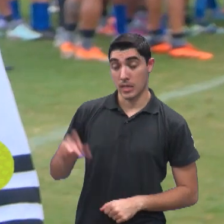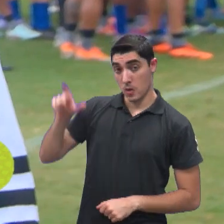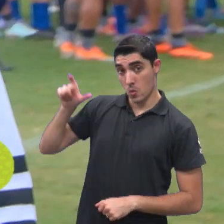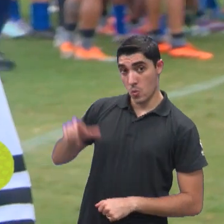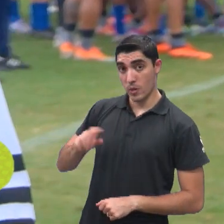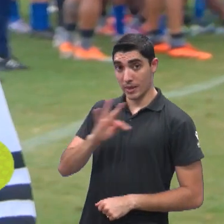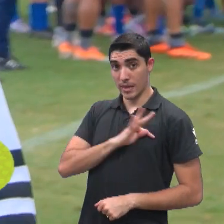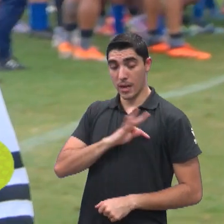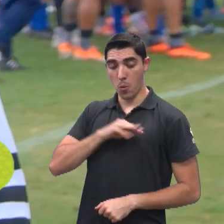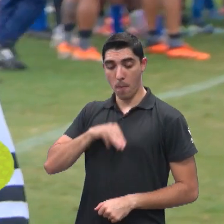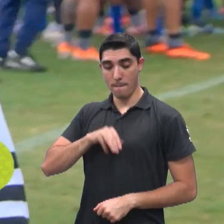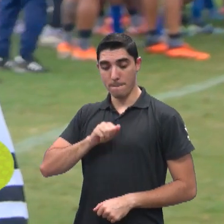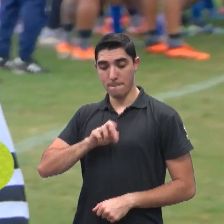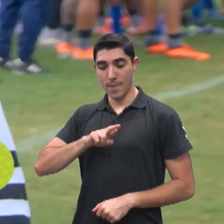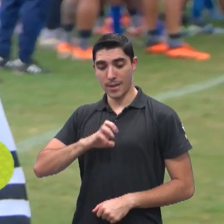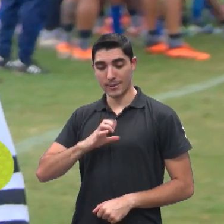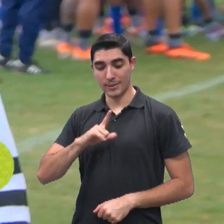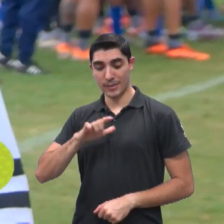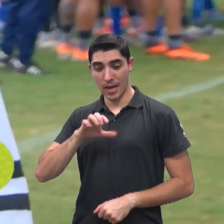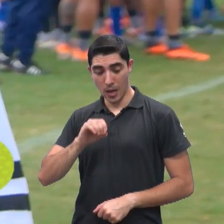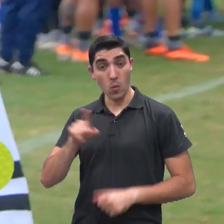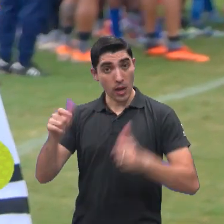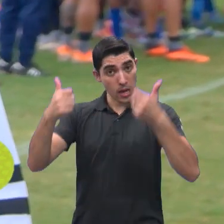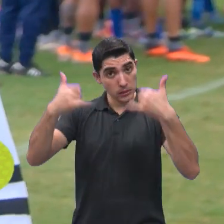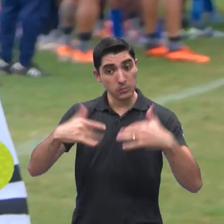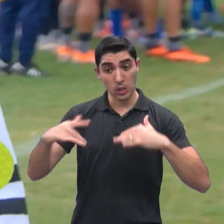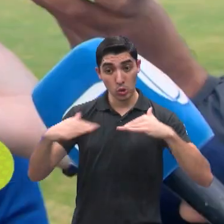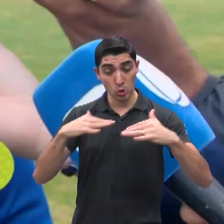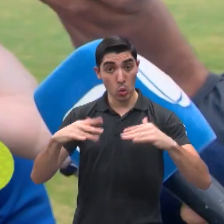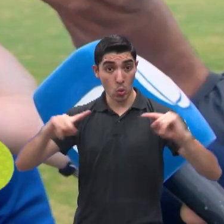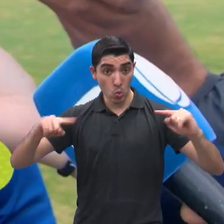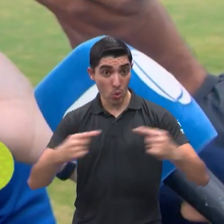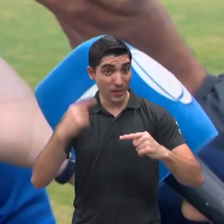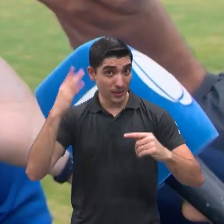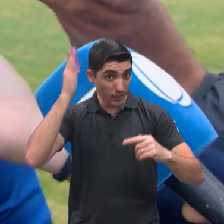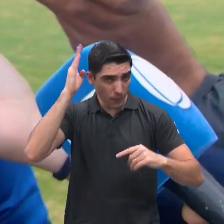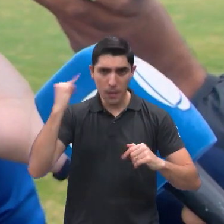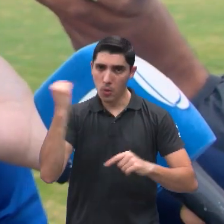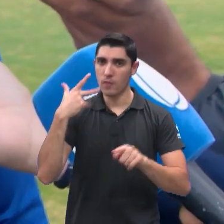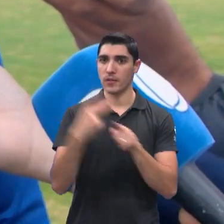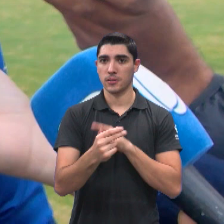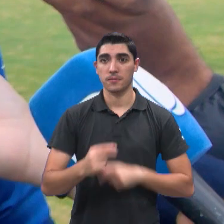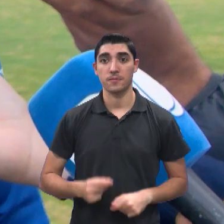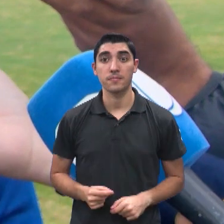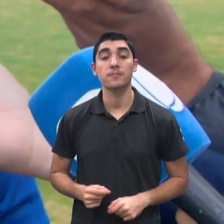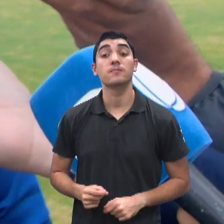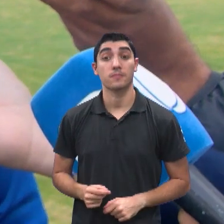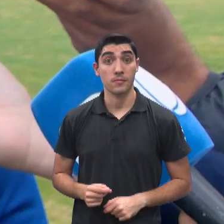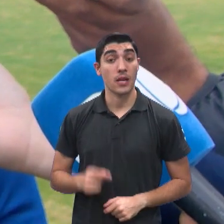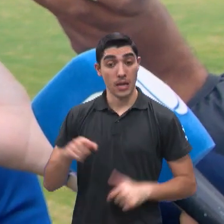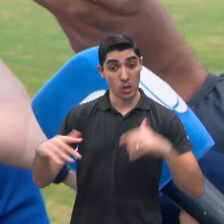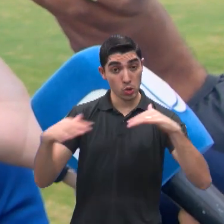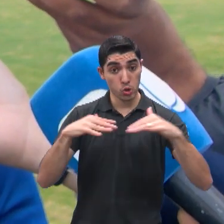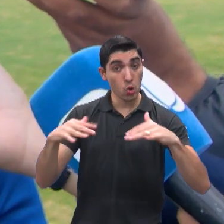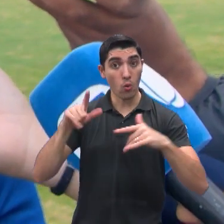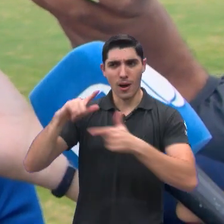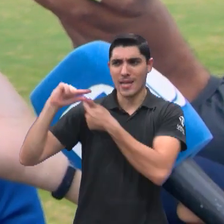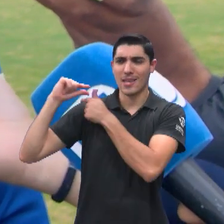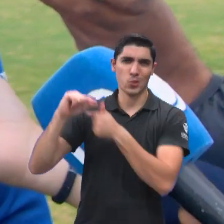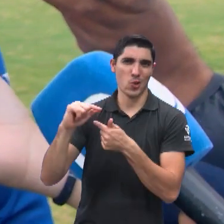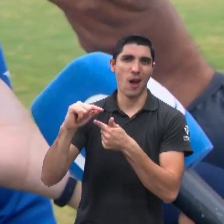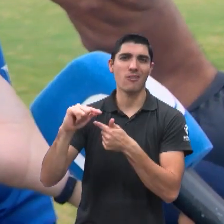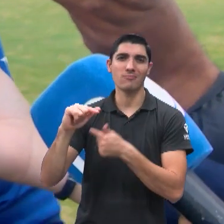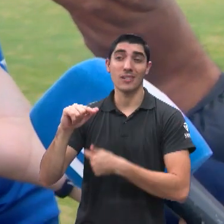sobre o clássico e a importância de começar com resultado positivo. Sabe que é um clássico, então é um jogo mais importante, mais emocional para o nosso